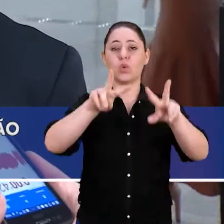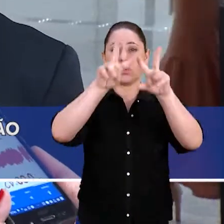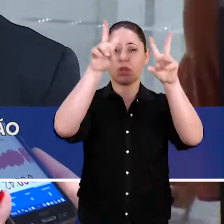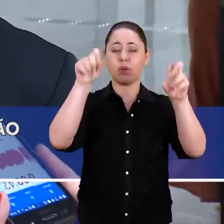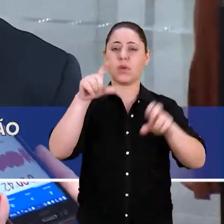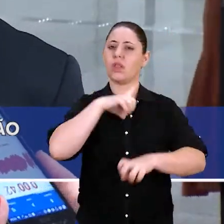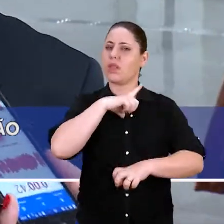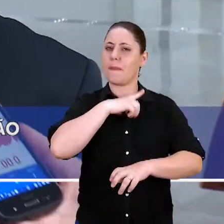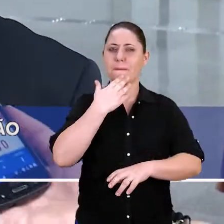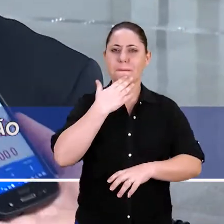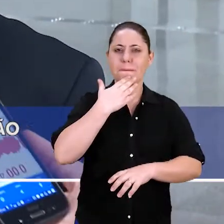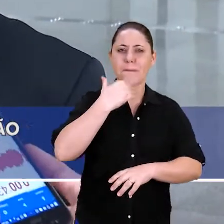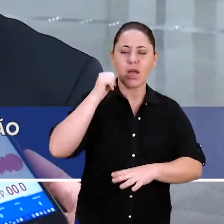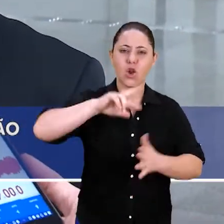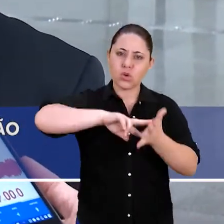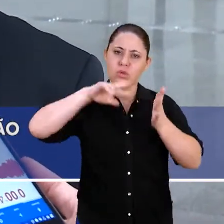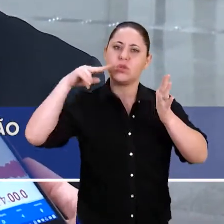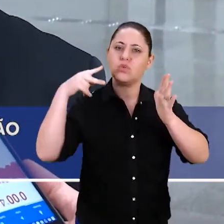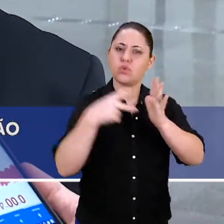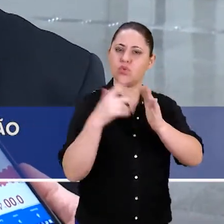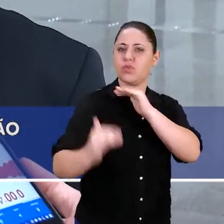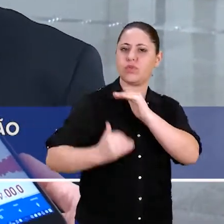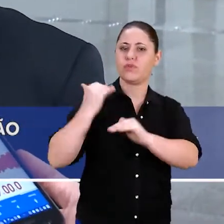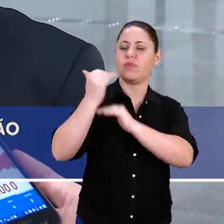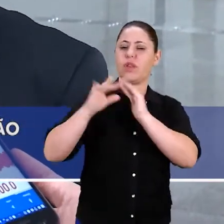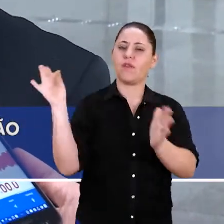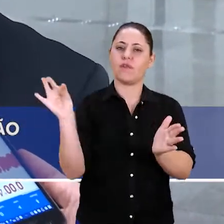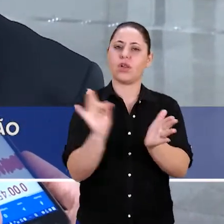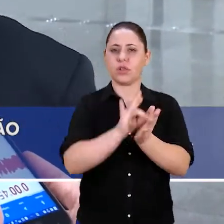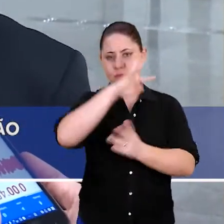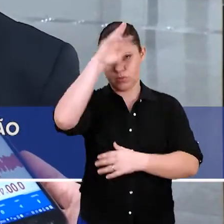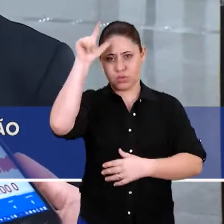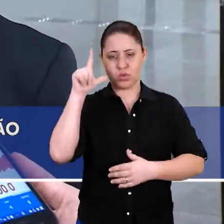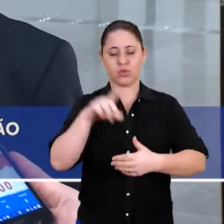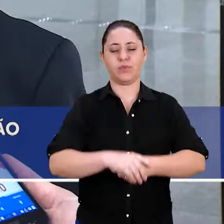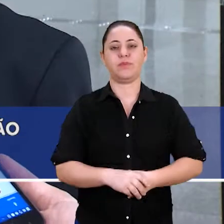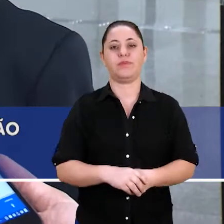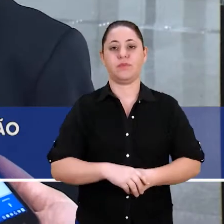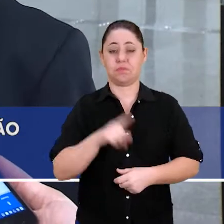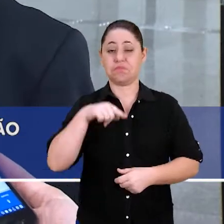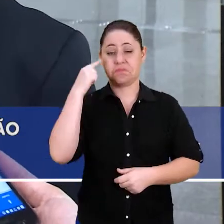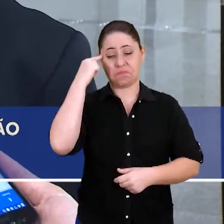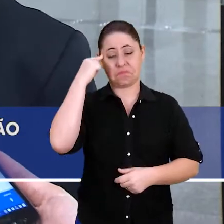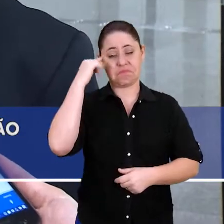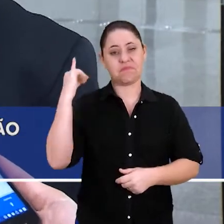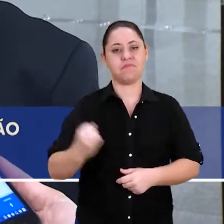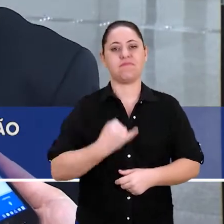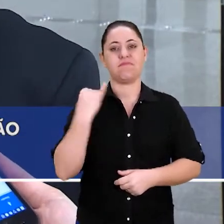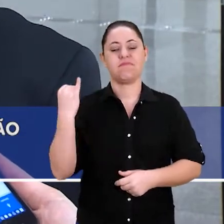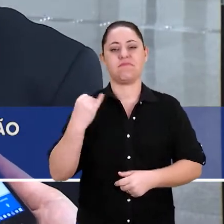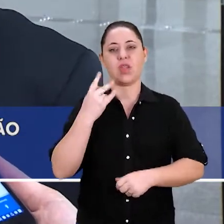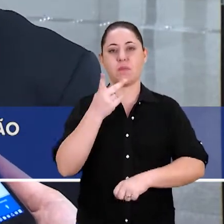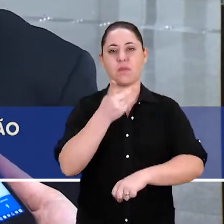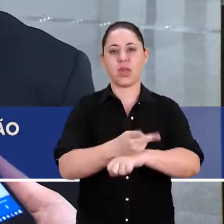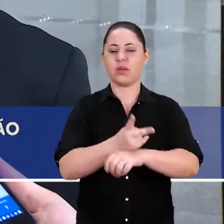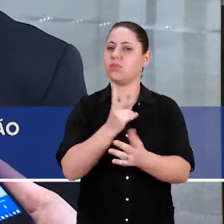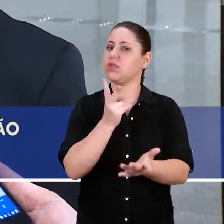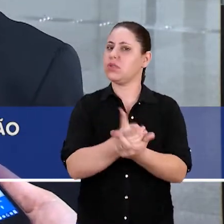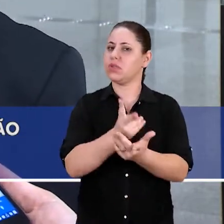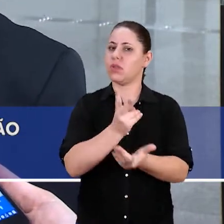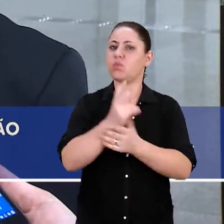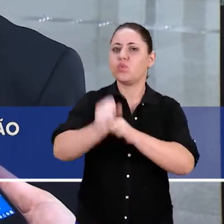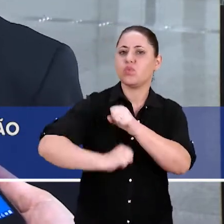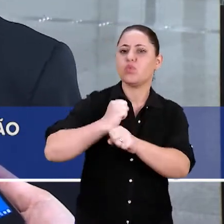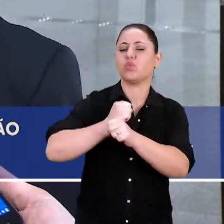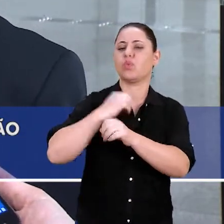escolher aquela matéria que tiver melhor traduz o desenvolvimento, a realidade de Mato Grosso do Sul. Então eu acho importantíssimo esse prêmio